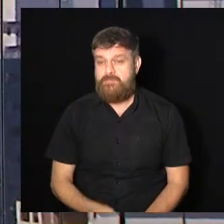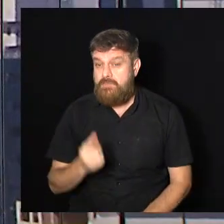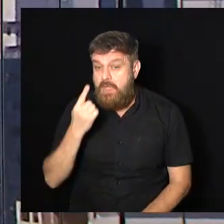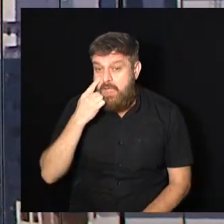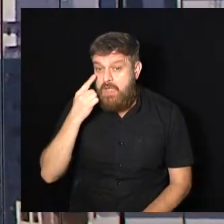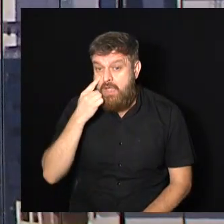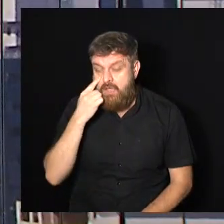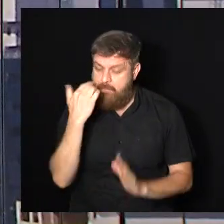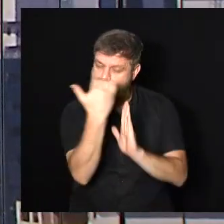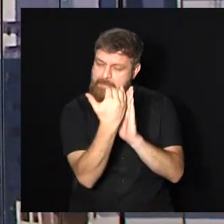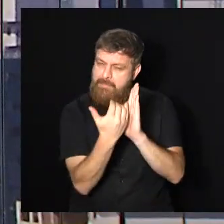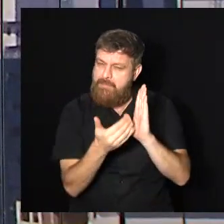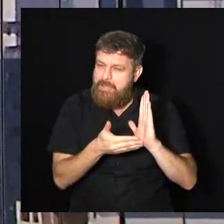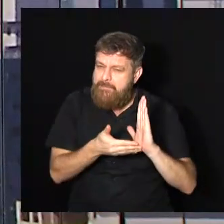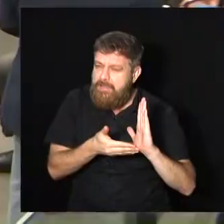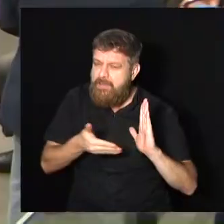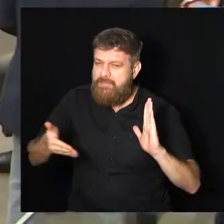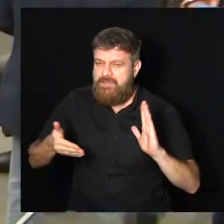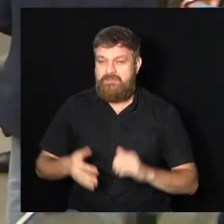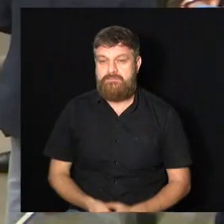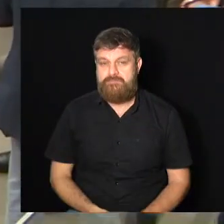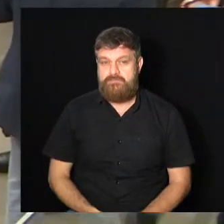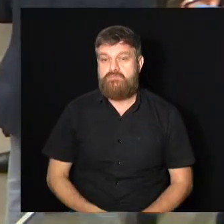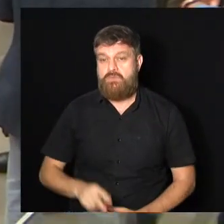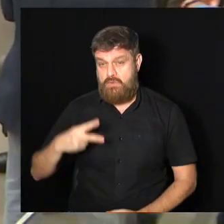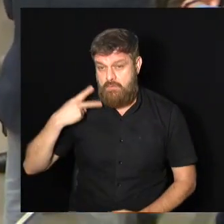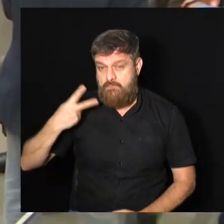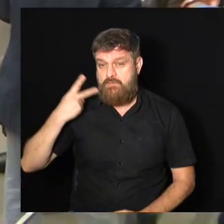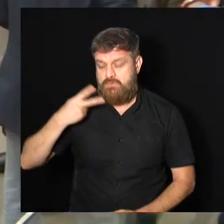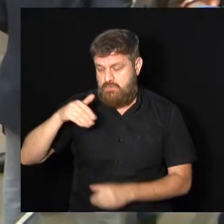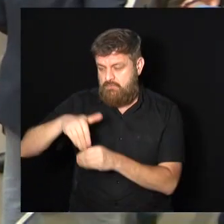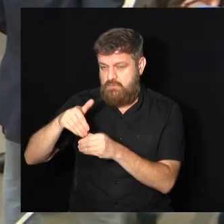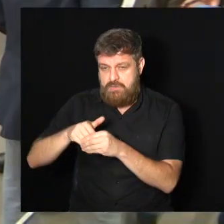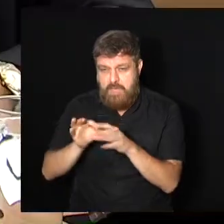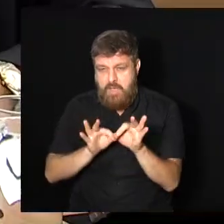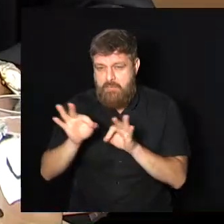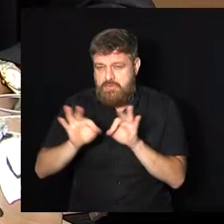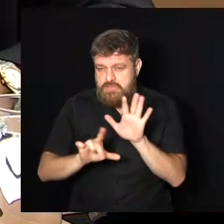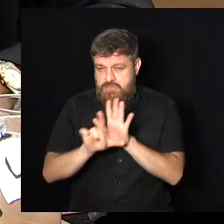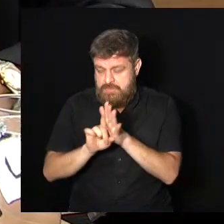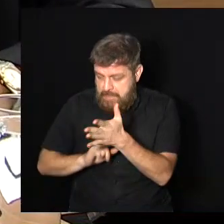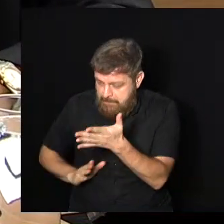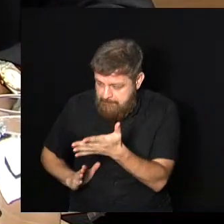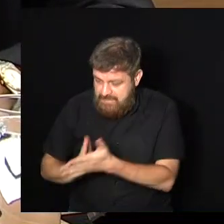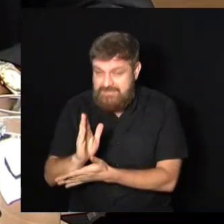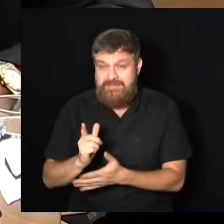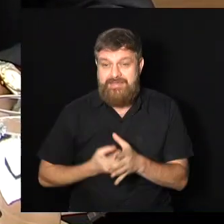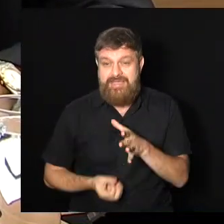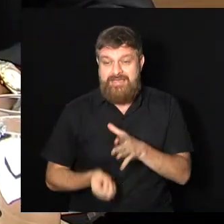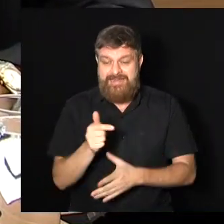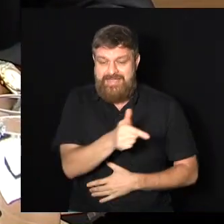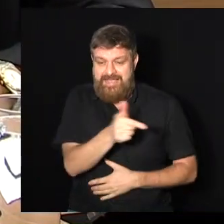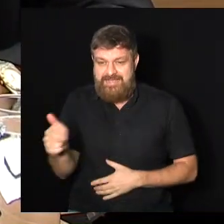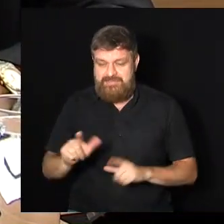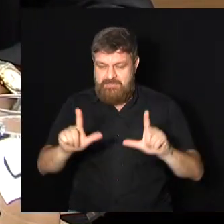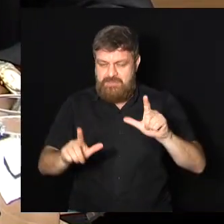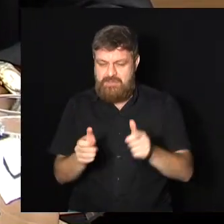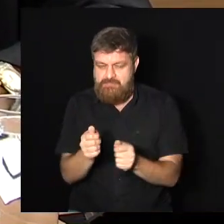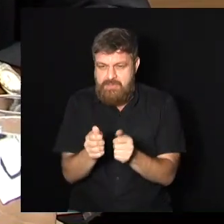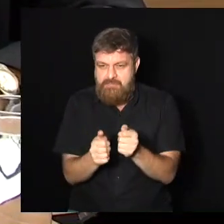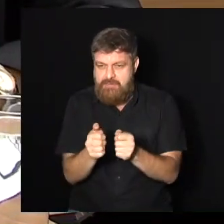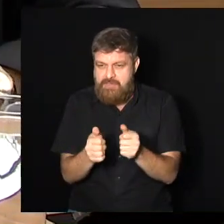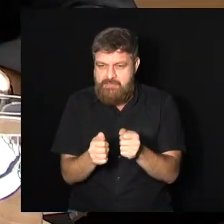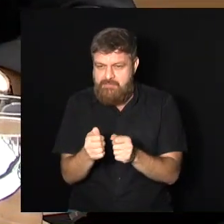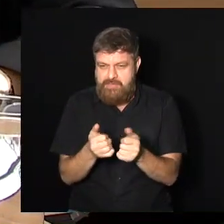Confira agora os destaques de hoje. Vereadores aprovam projeto de lei que cria a Semana dos Esportes Eletrônicos